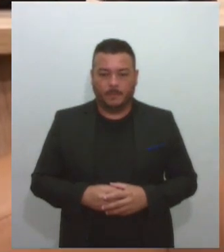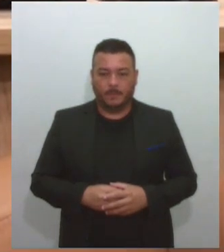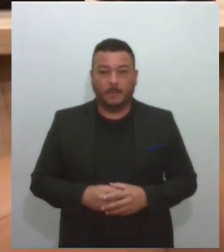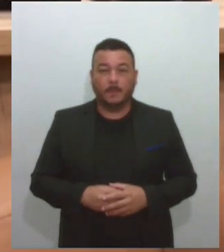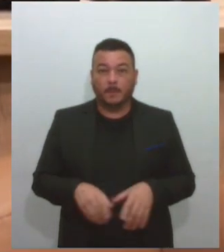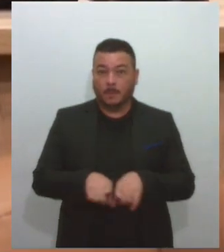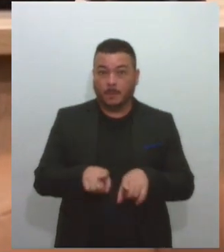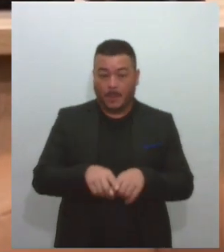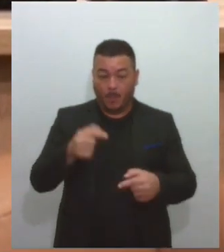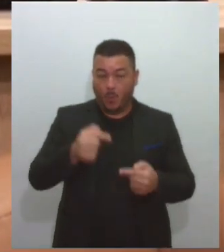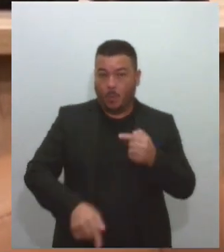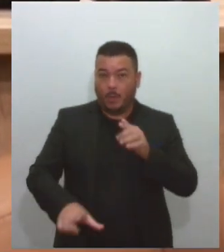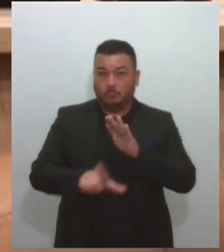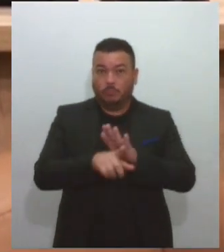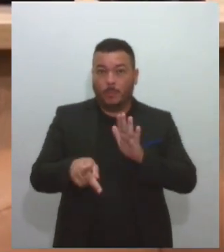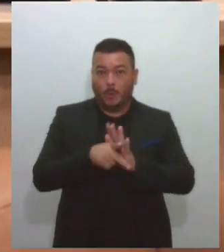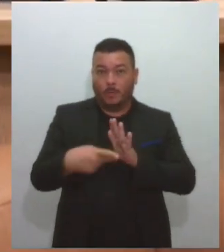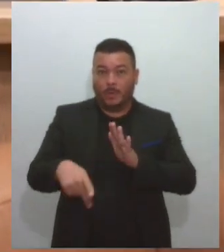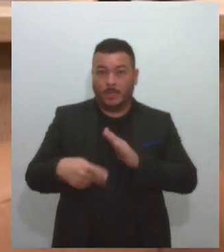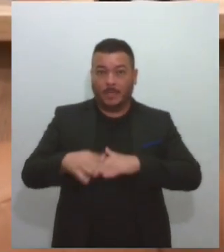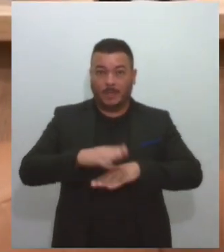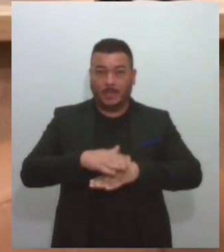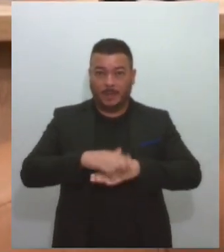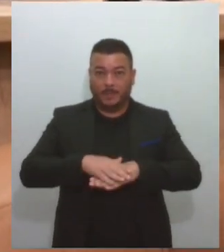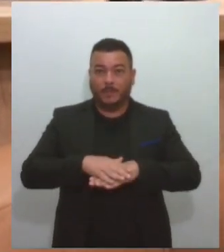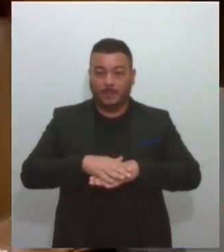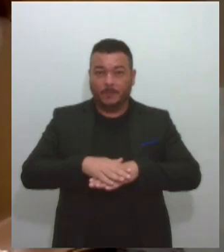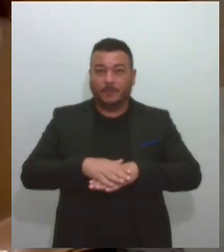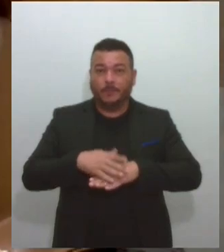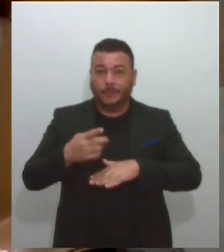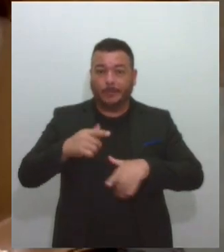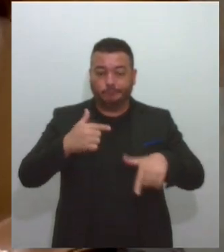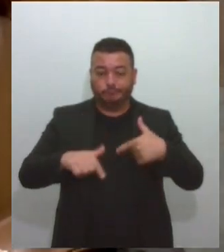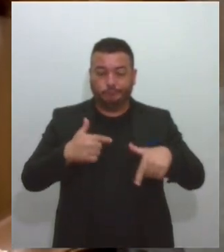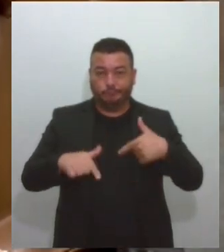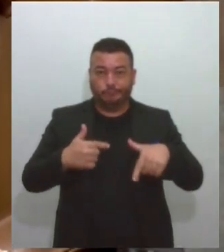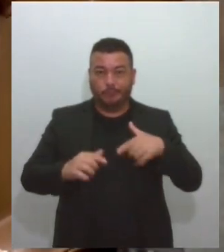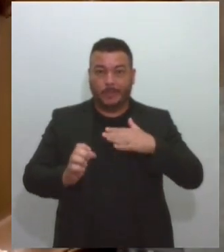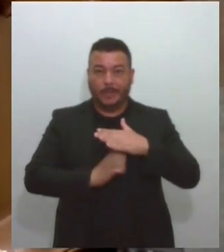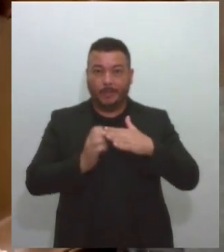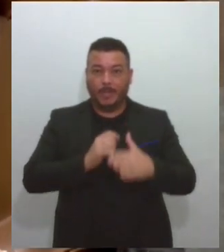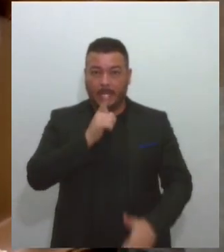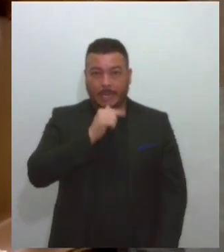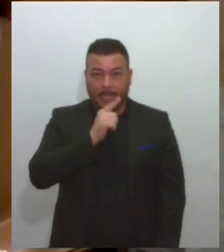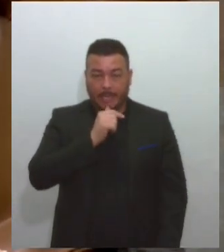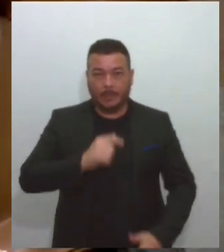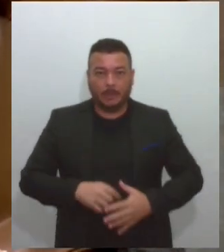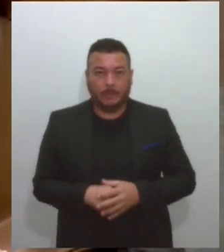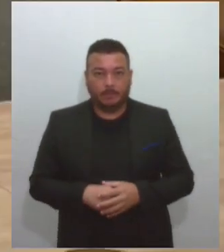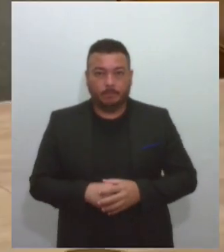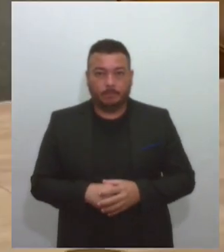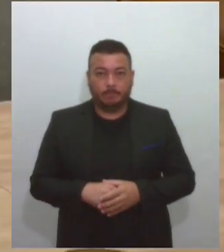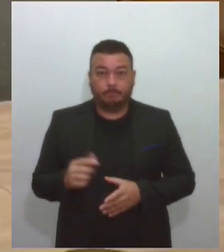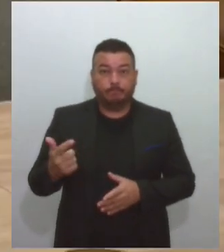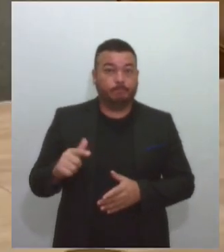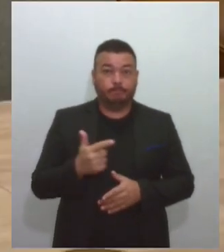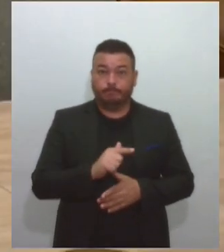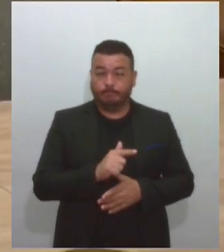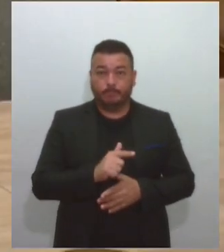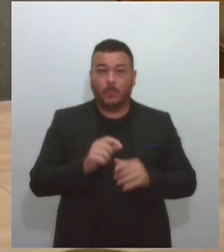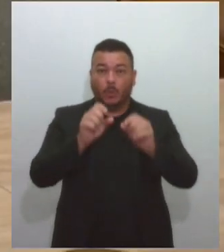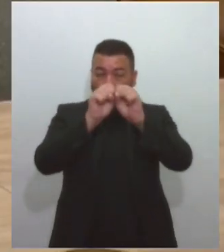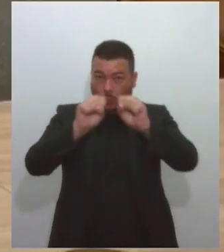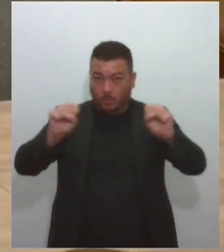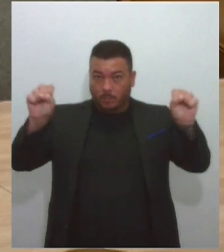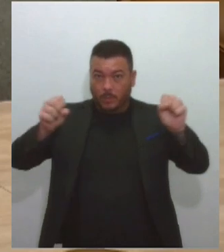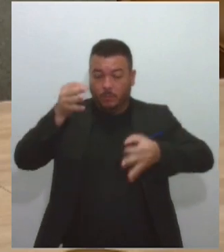todo o processo que culminou com a concessão dos serviços à DESO. Existem questionamentos no Supremo Tribunal Federal